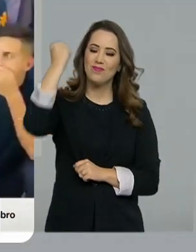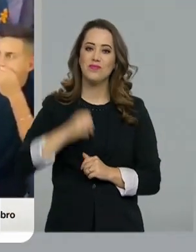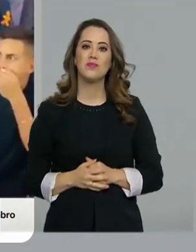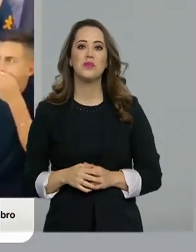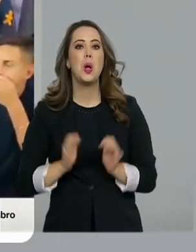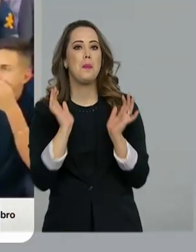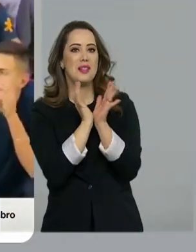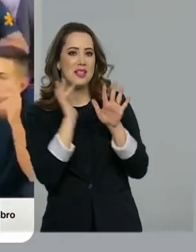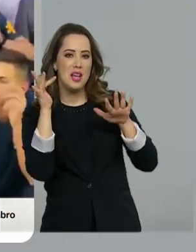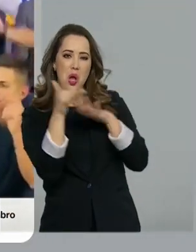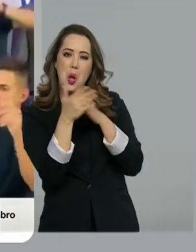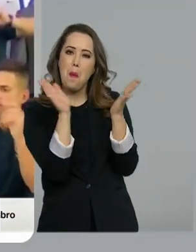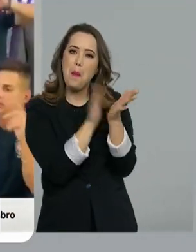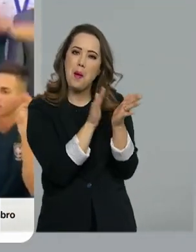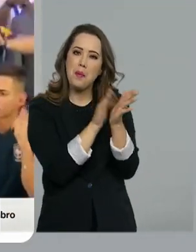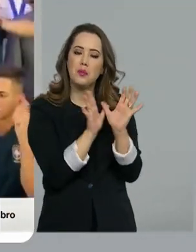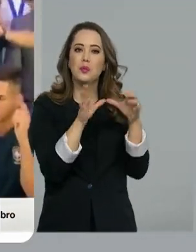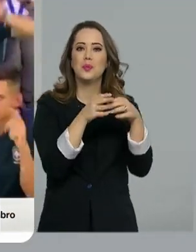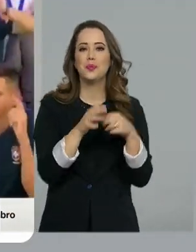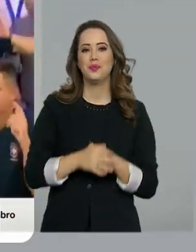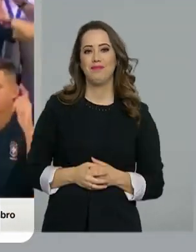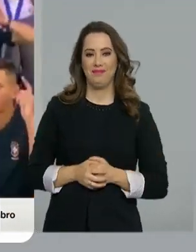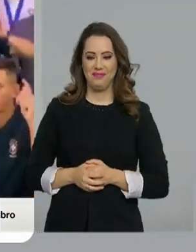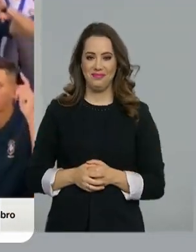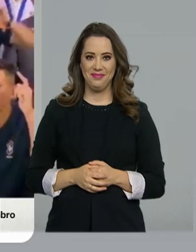parabenizou a garotada